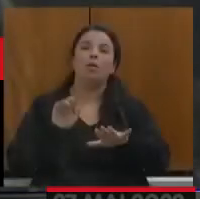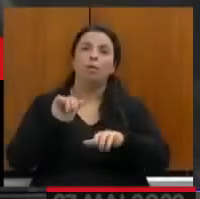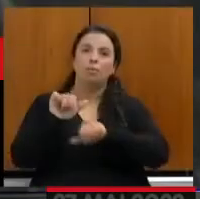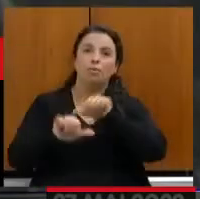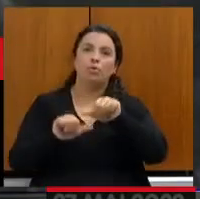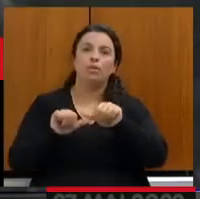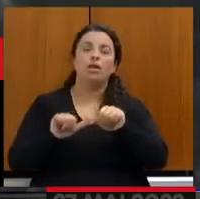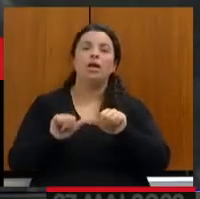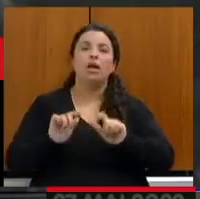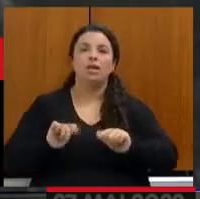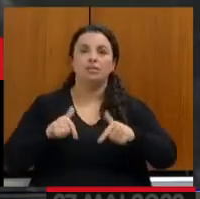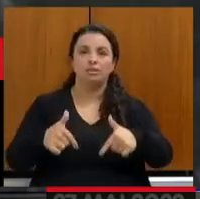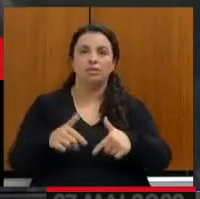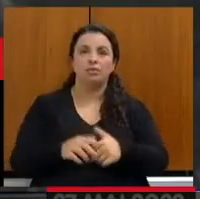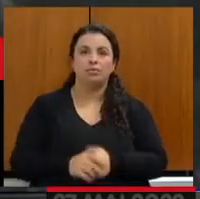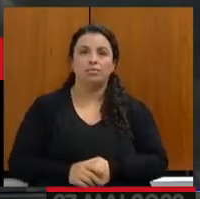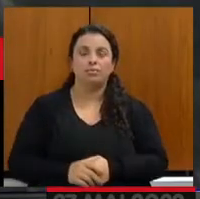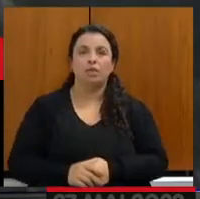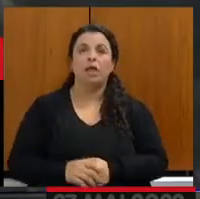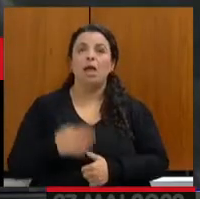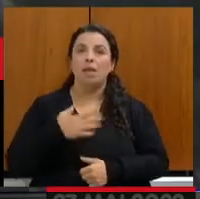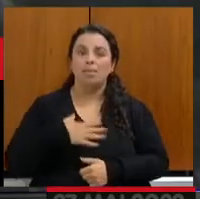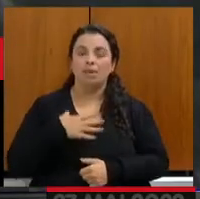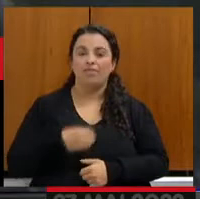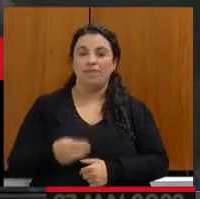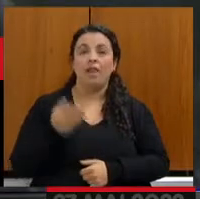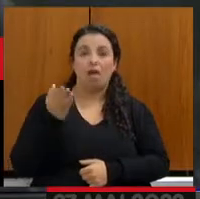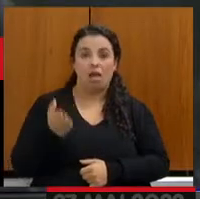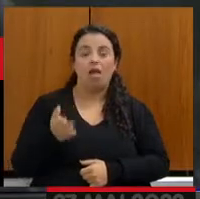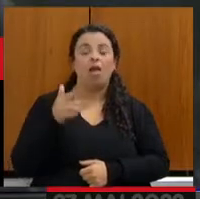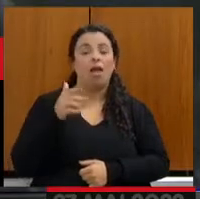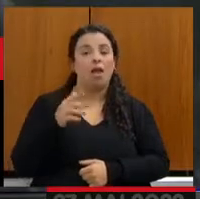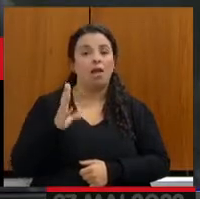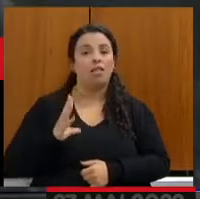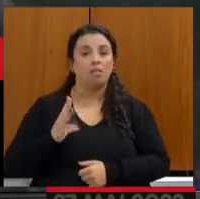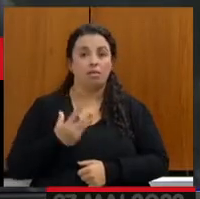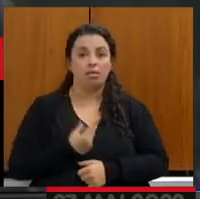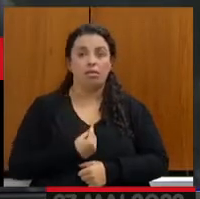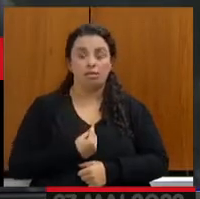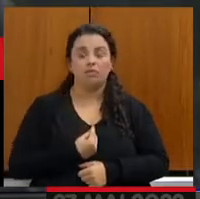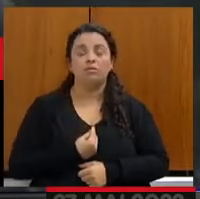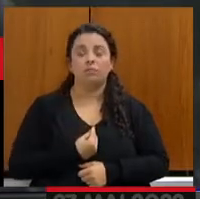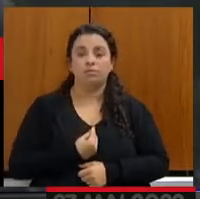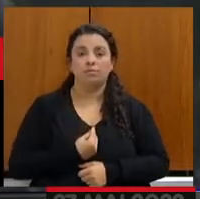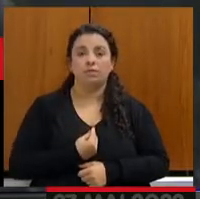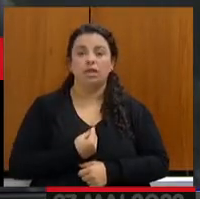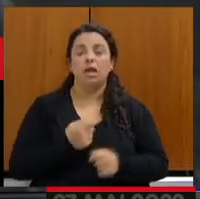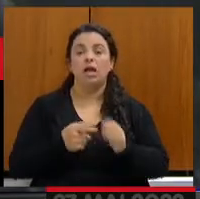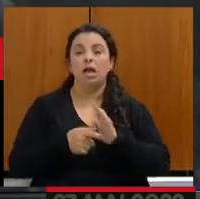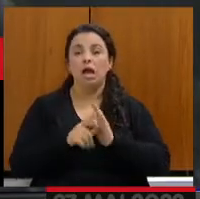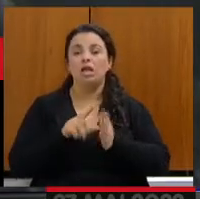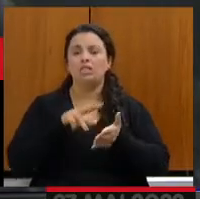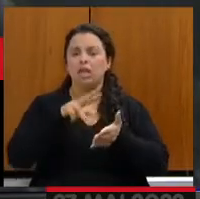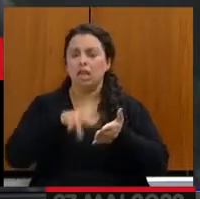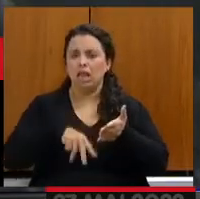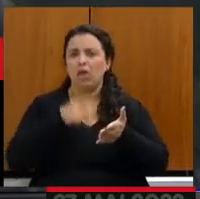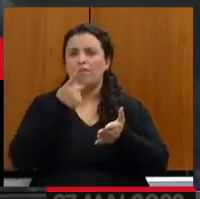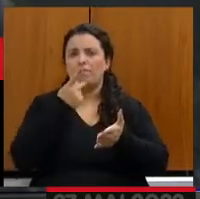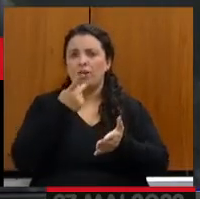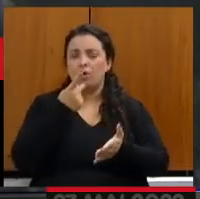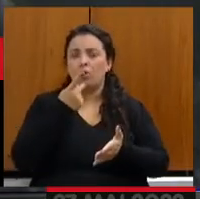eu sou mãe de uma filha trança foi dito lido aqui né que o Brasil é o país que mais mata pessoas